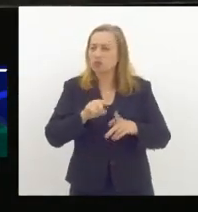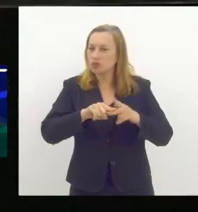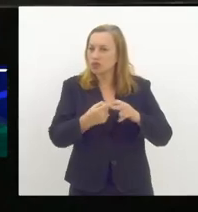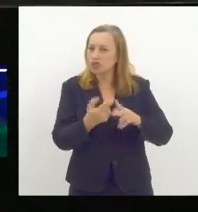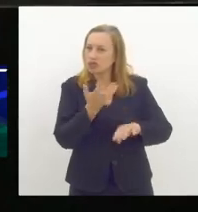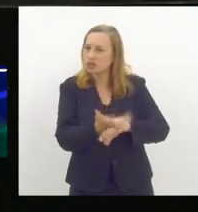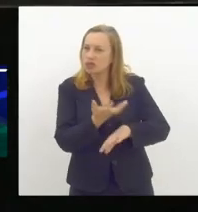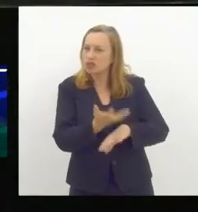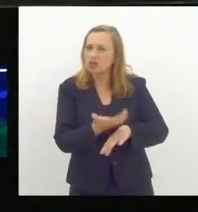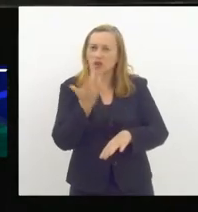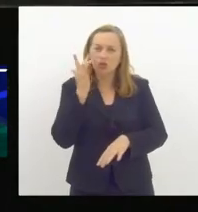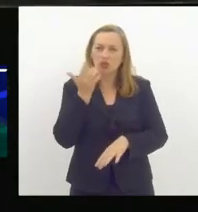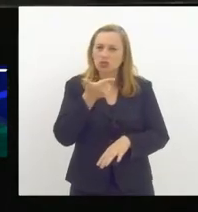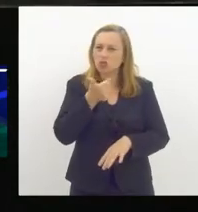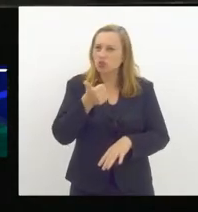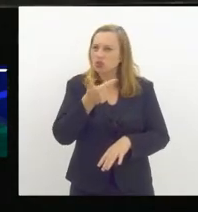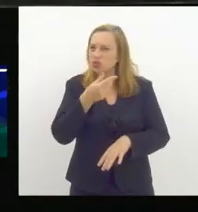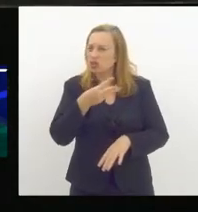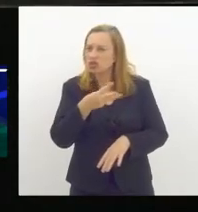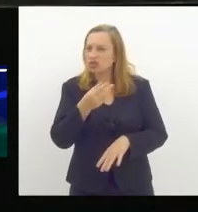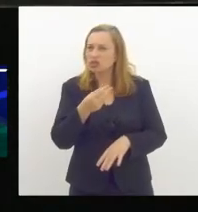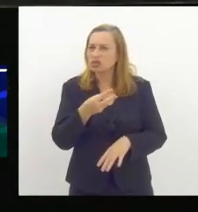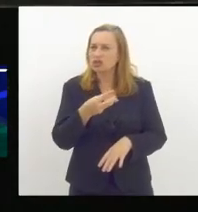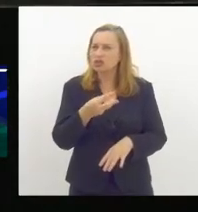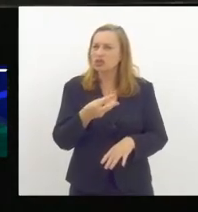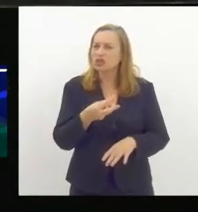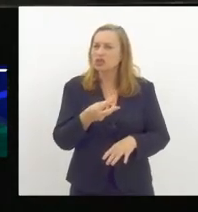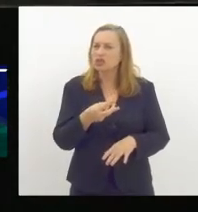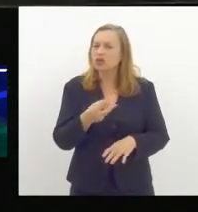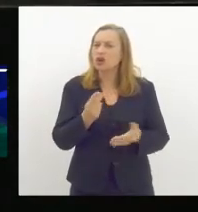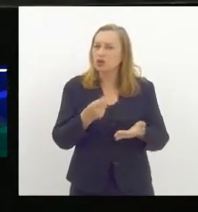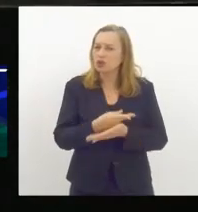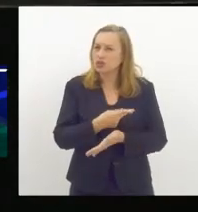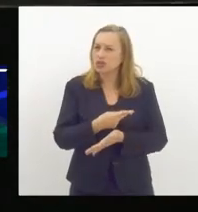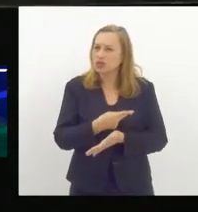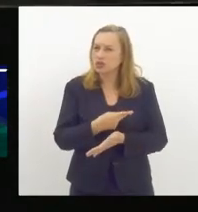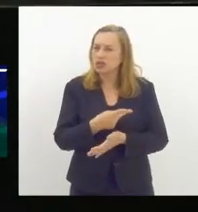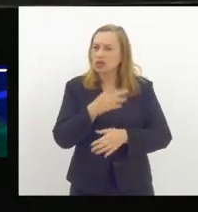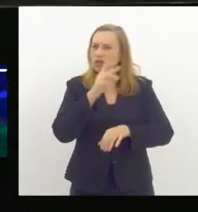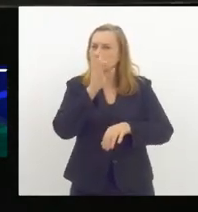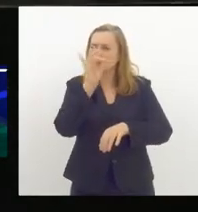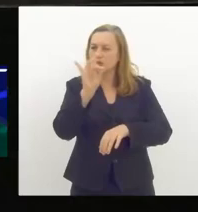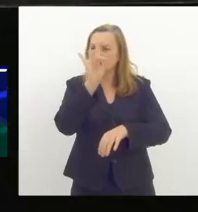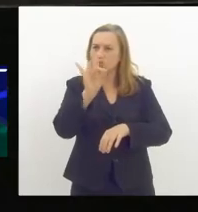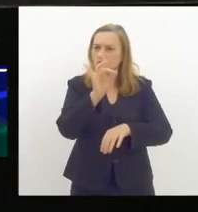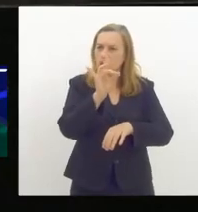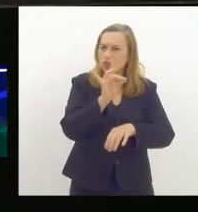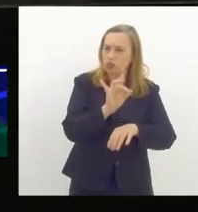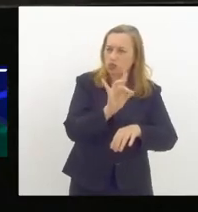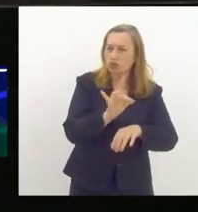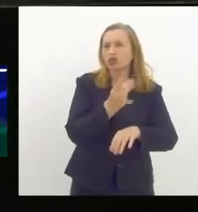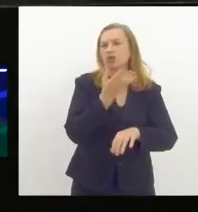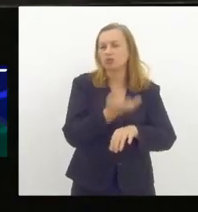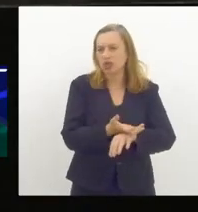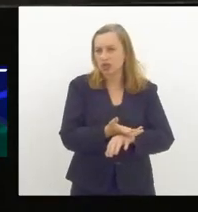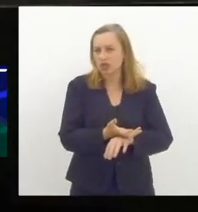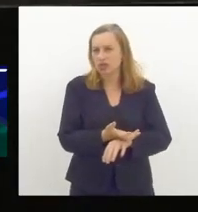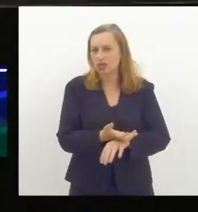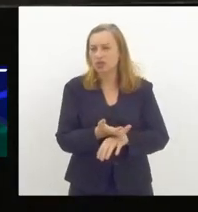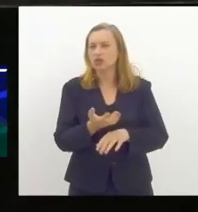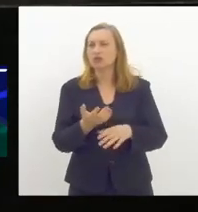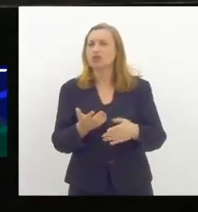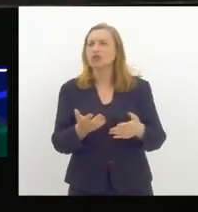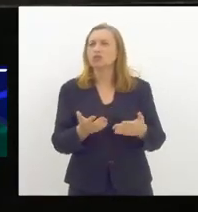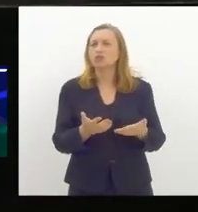acho que foi 12 ou 13 - a urbanização da praça aconteceu Praça do Mosquito que passa mesmo e a praça com